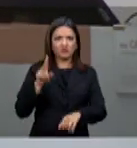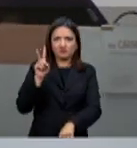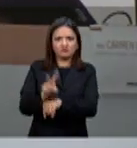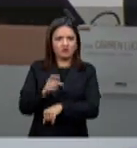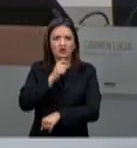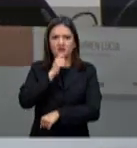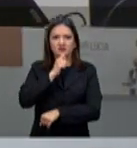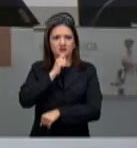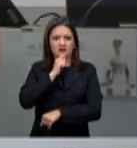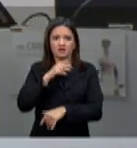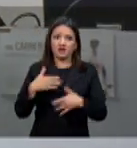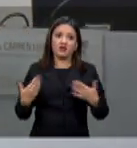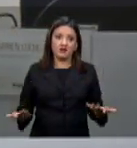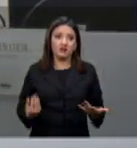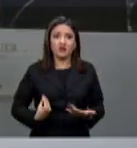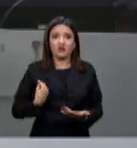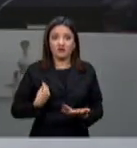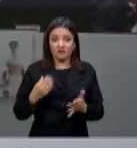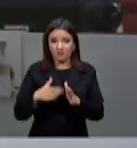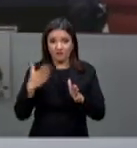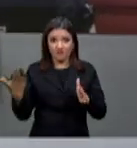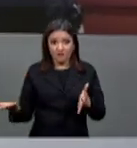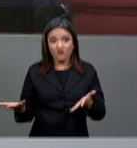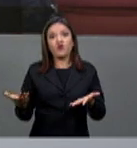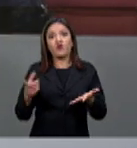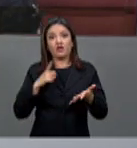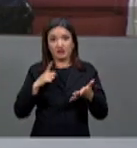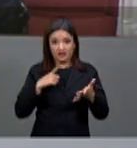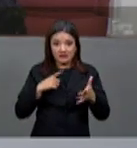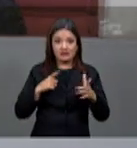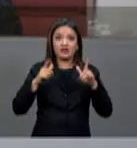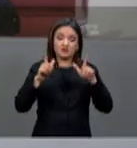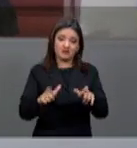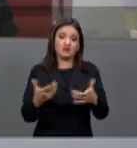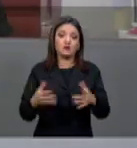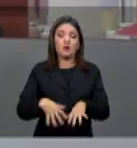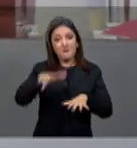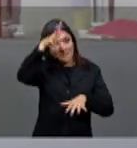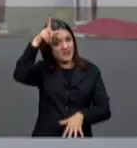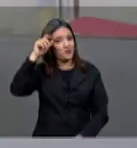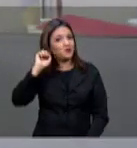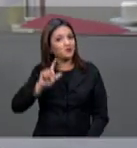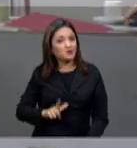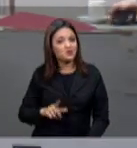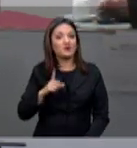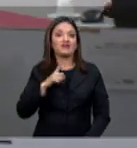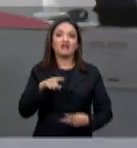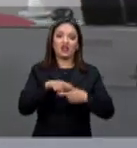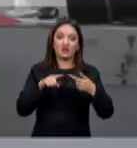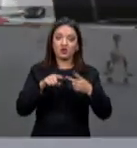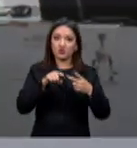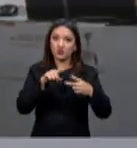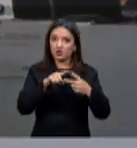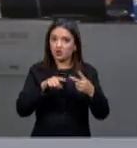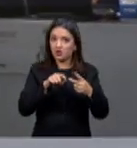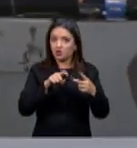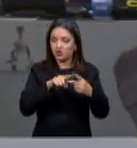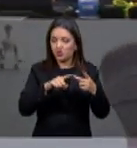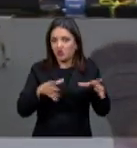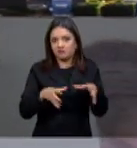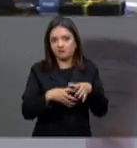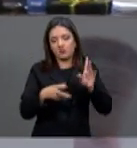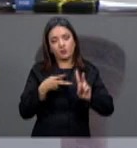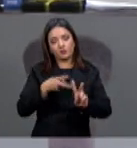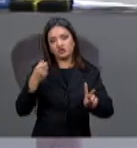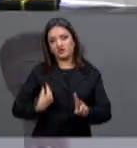indígenas, inclusive, fora dos seus territórios. No Mato Grosso do Sul, por exemplo, os Guarani e Kaiowá vivem nas beiras de estrada, né?